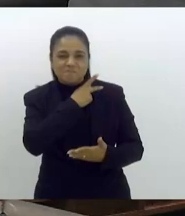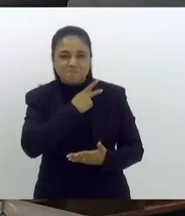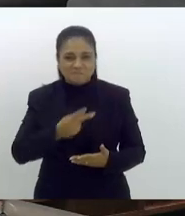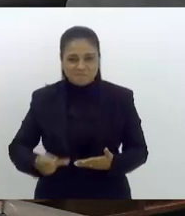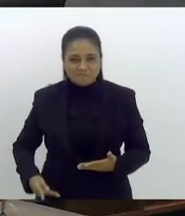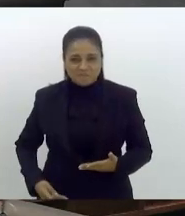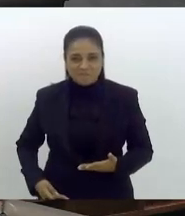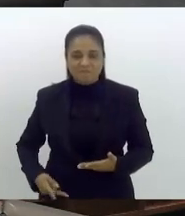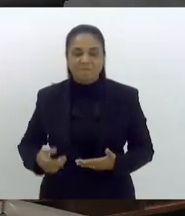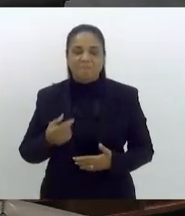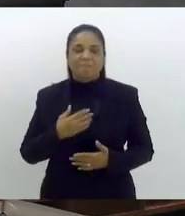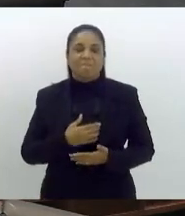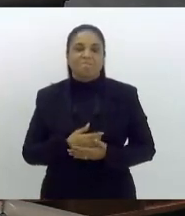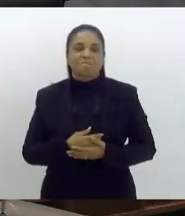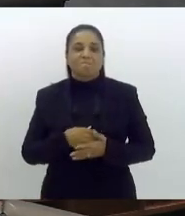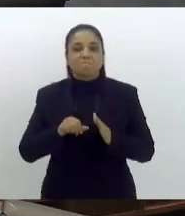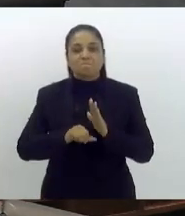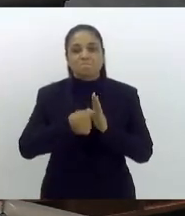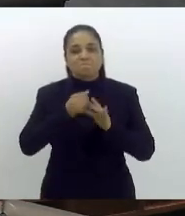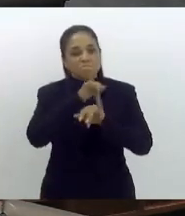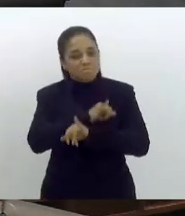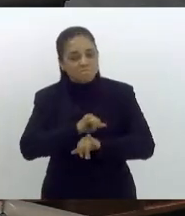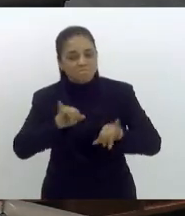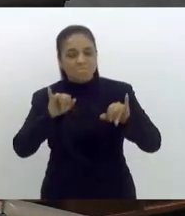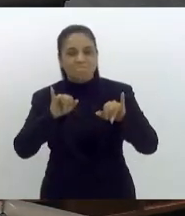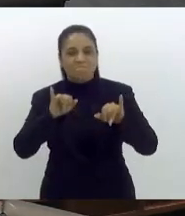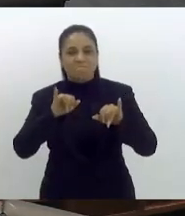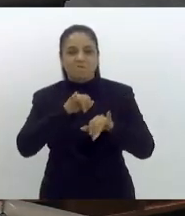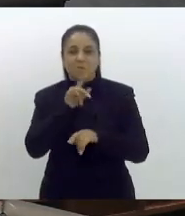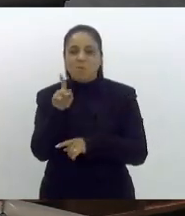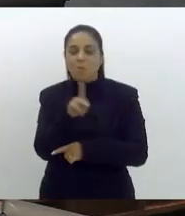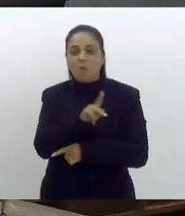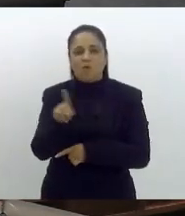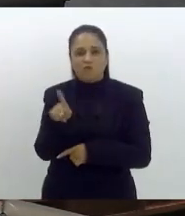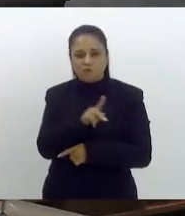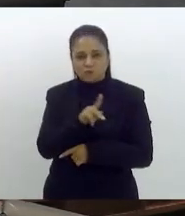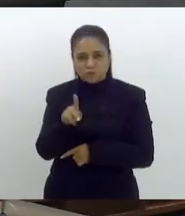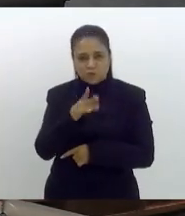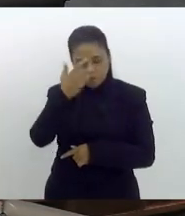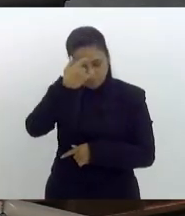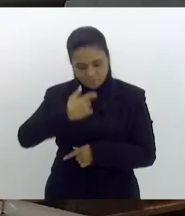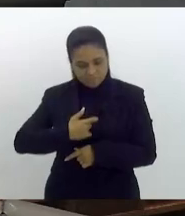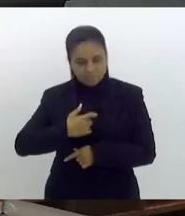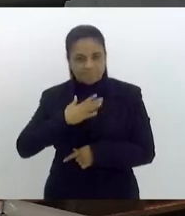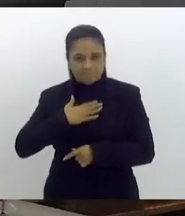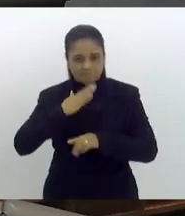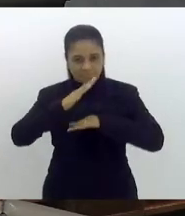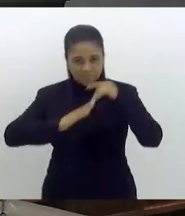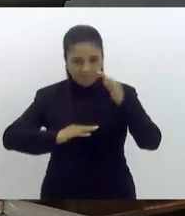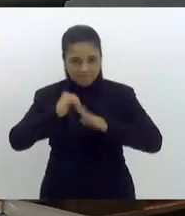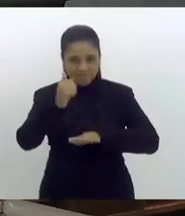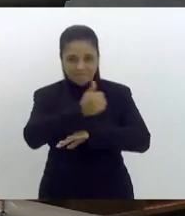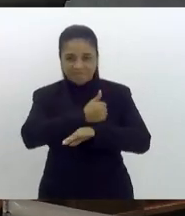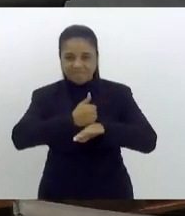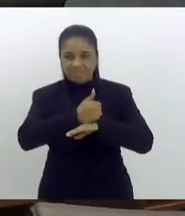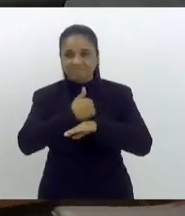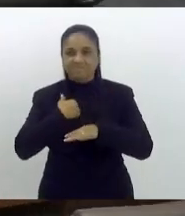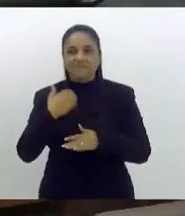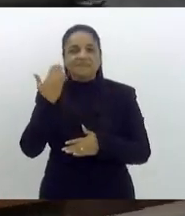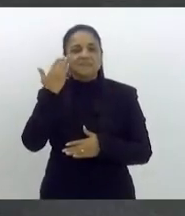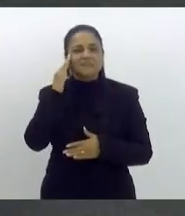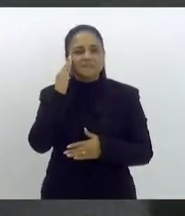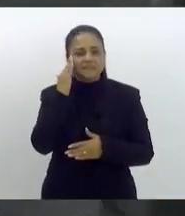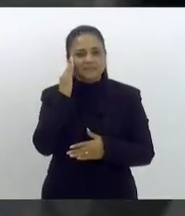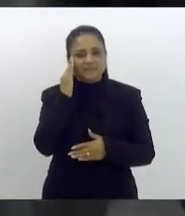eu queria primeiro falar como como professora que que sou e entendendo